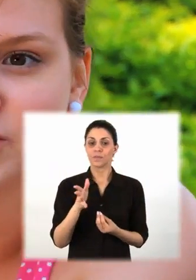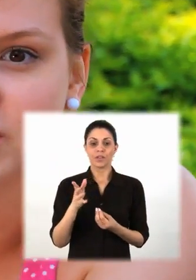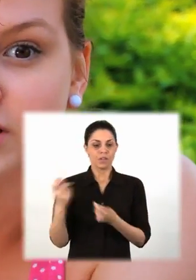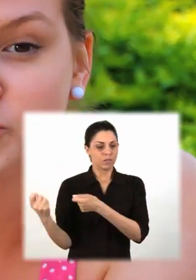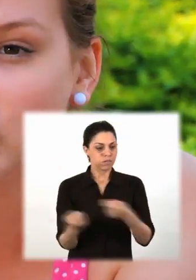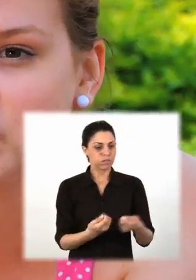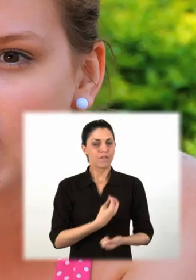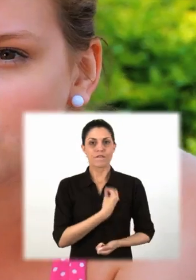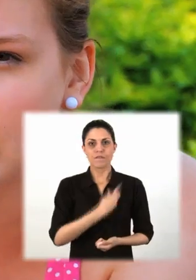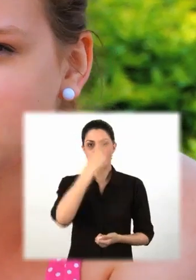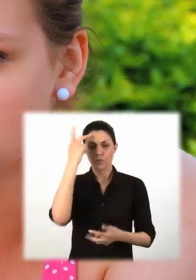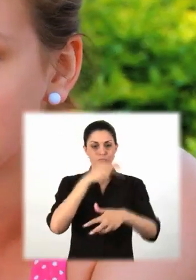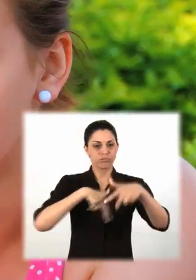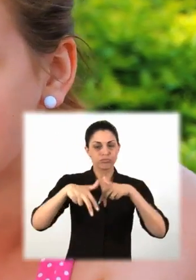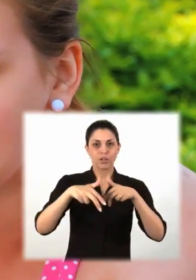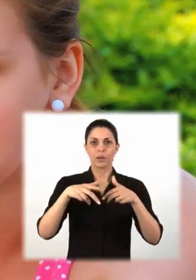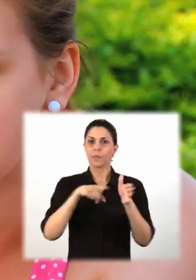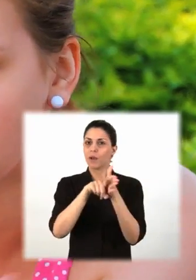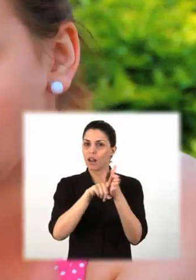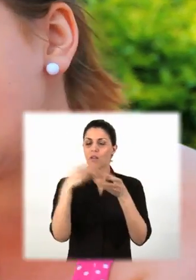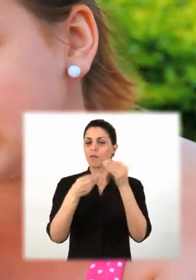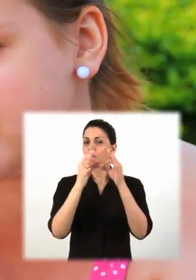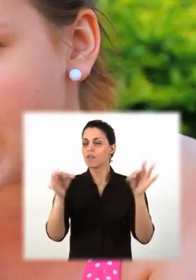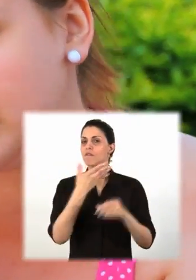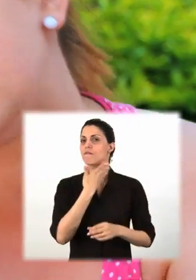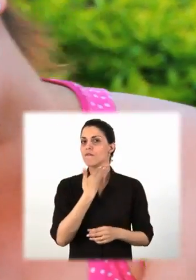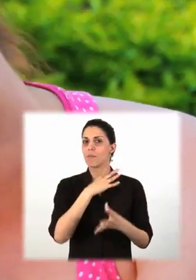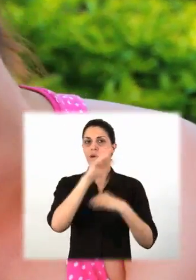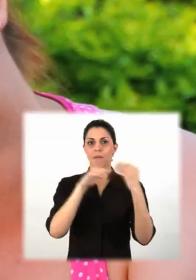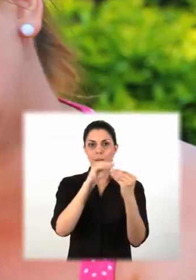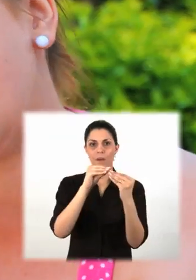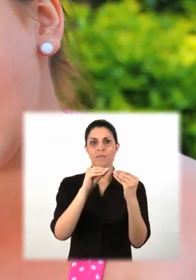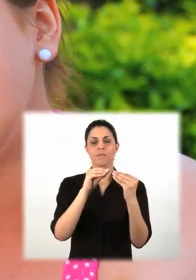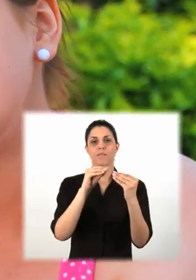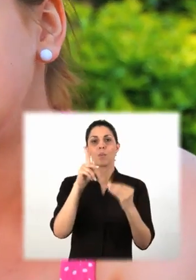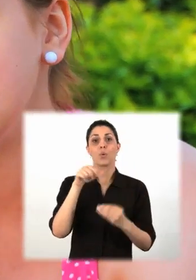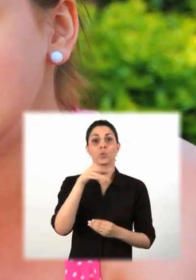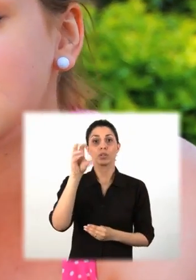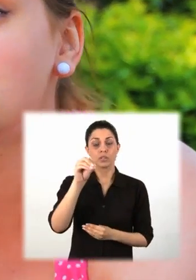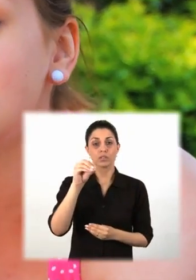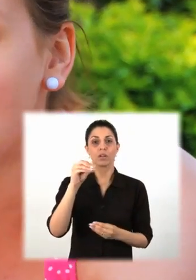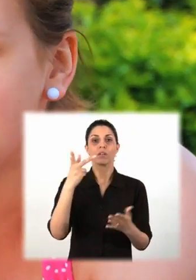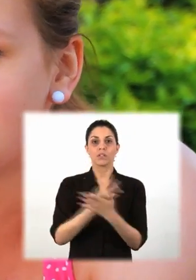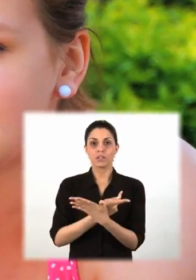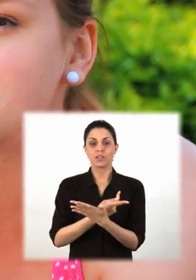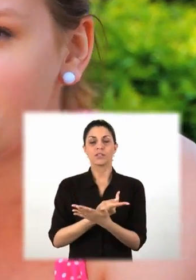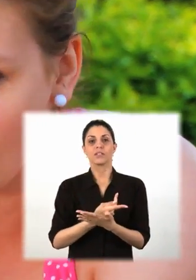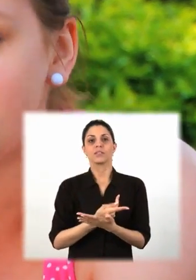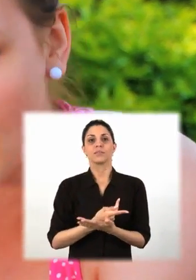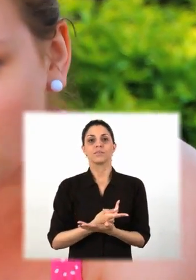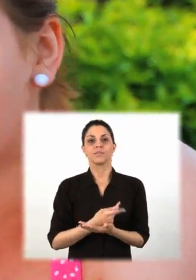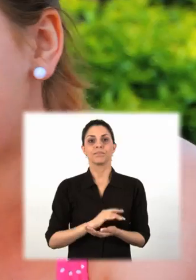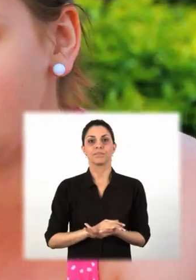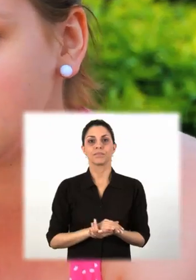essa questão do cotidiano mesmo, das pessoas, tá analisando a forma que elas falam, a forma que se pode pontuar e as situações, o que elas